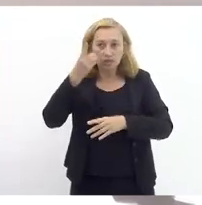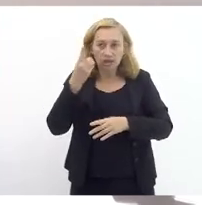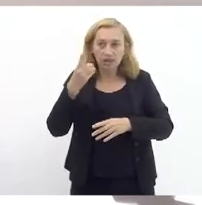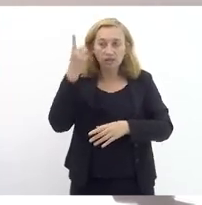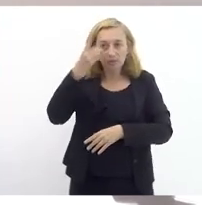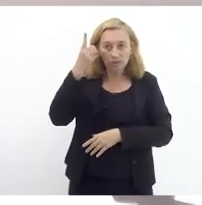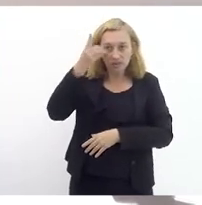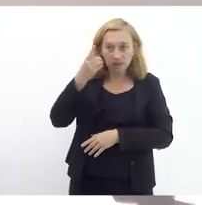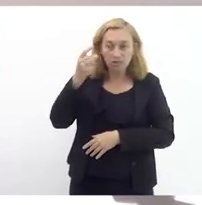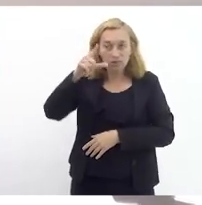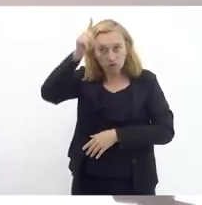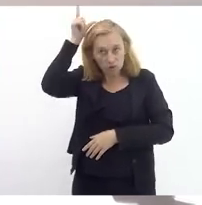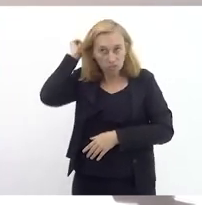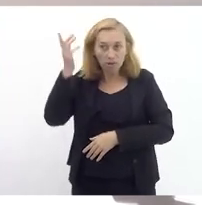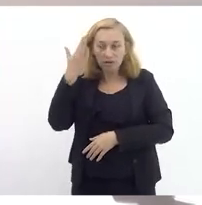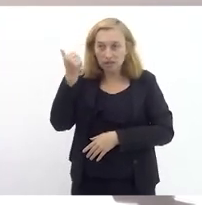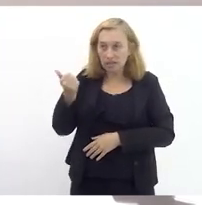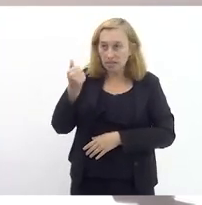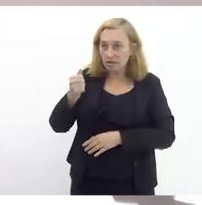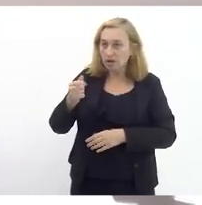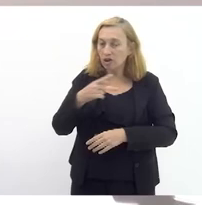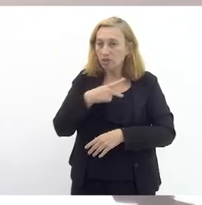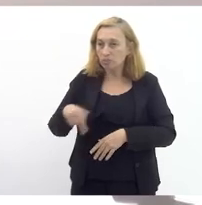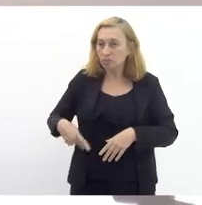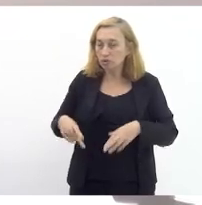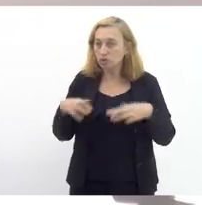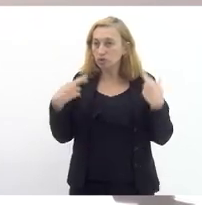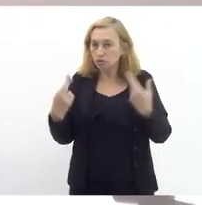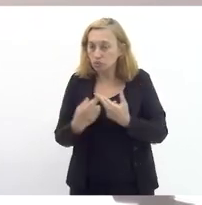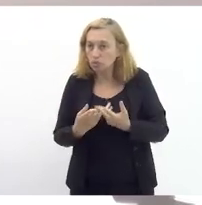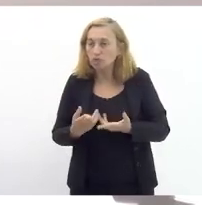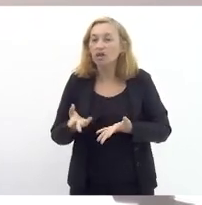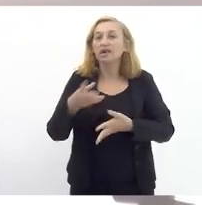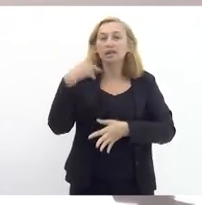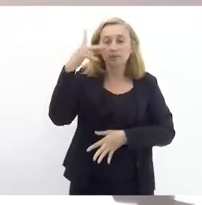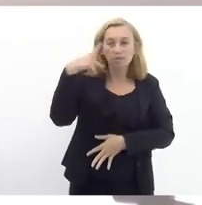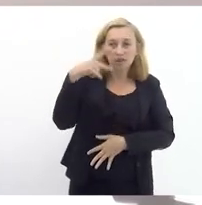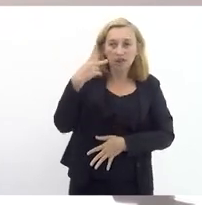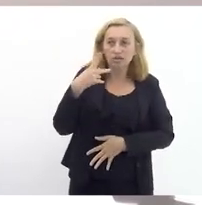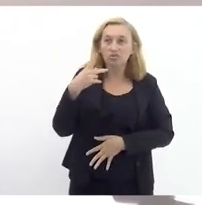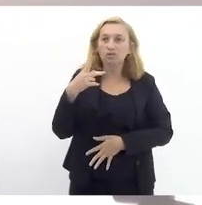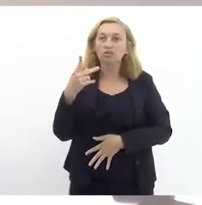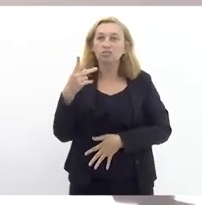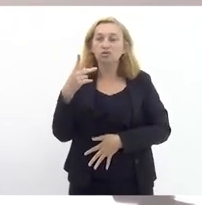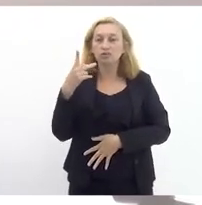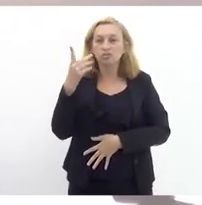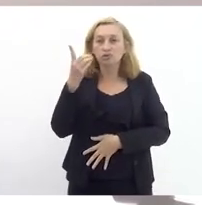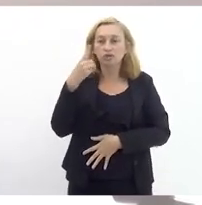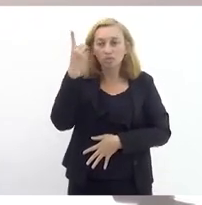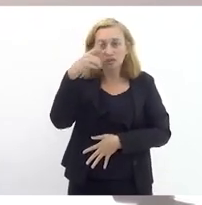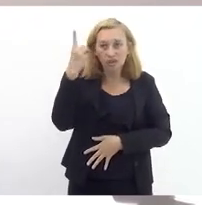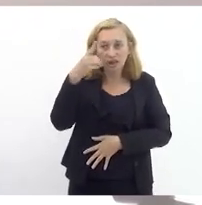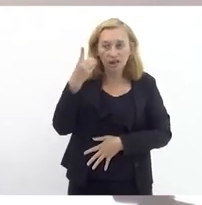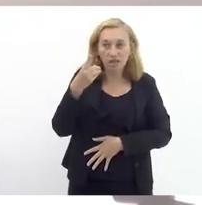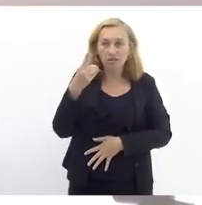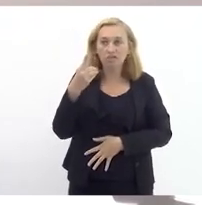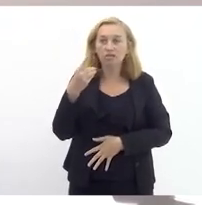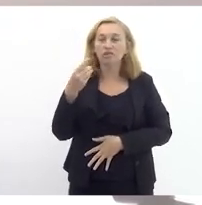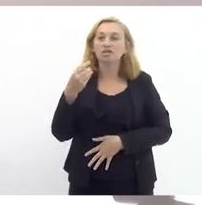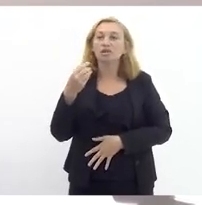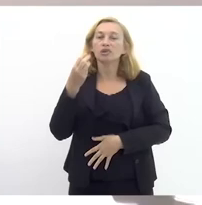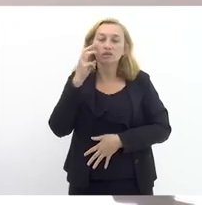Luiz Paulo, sabe porque foi presidir uma audiência pública. O deputado Valdec sabe porque é da Comissão de Ciência e